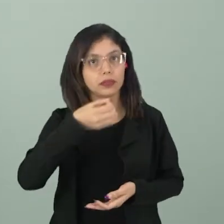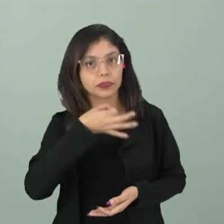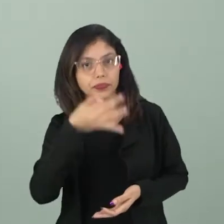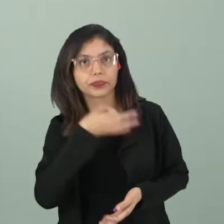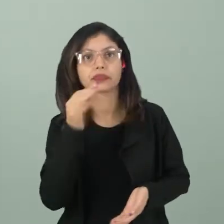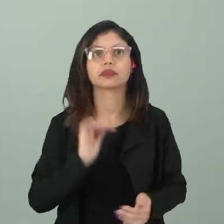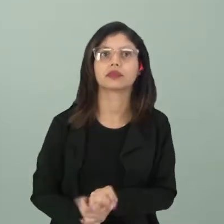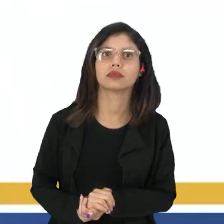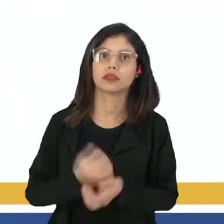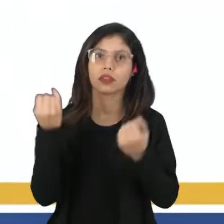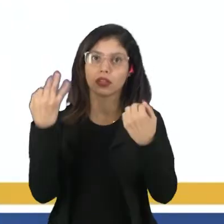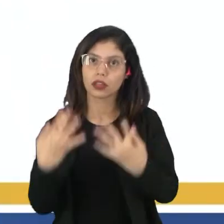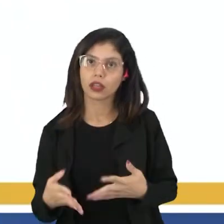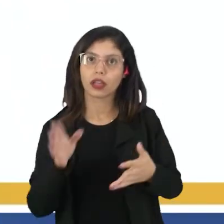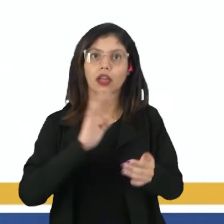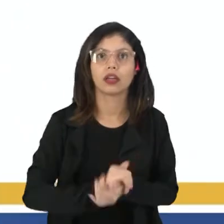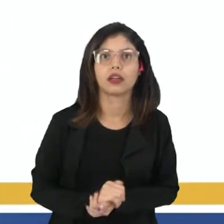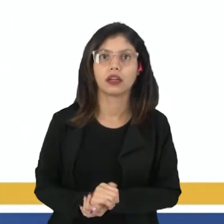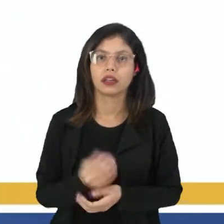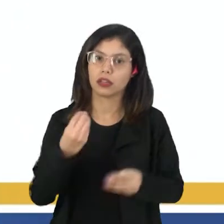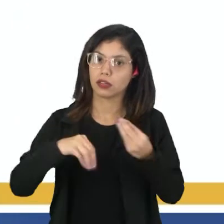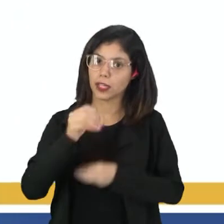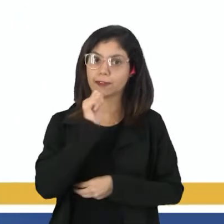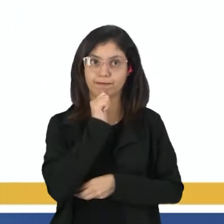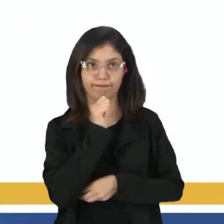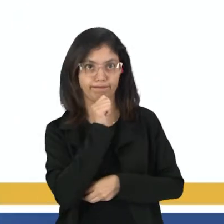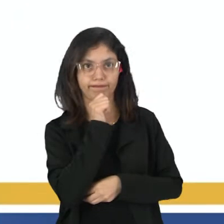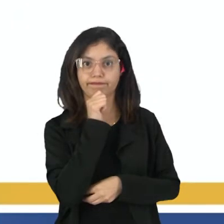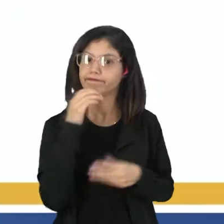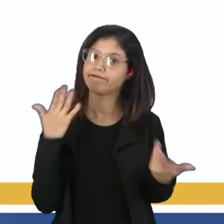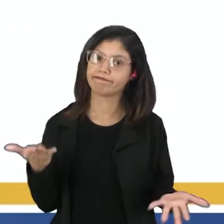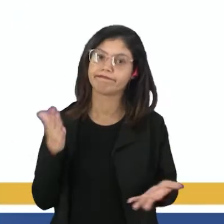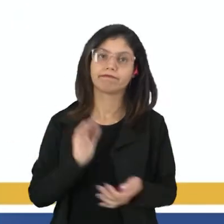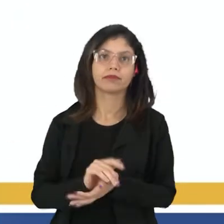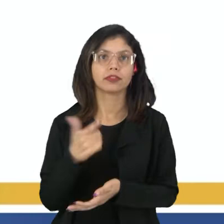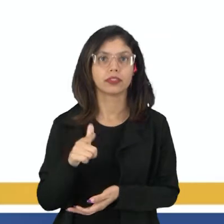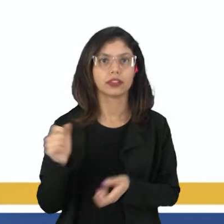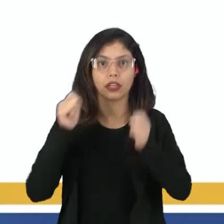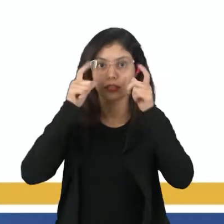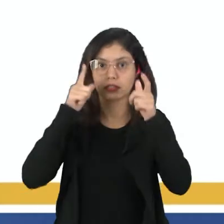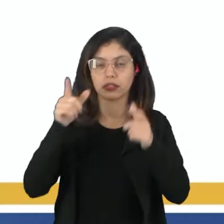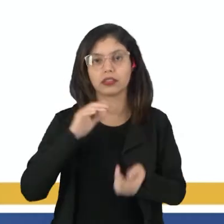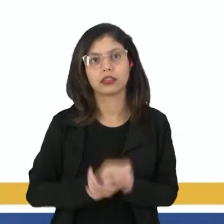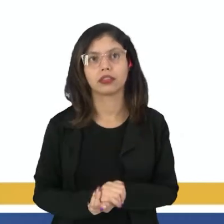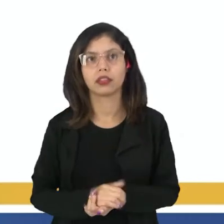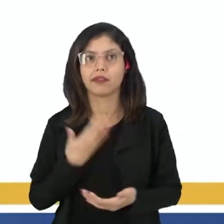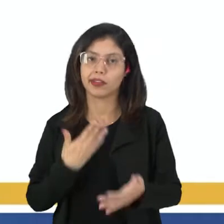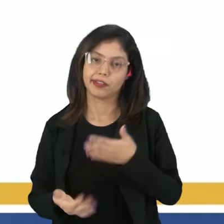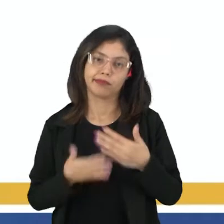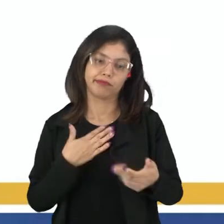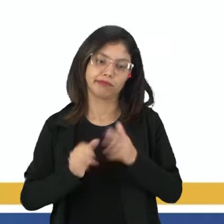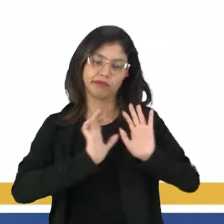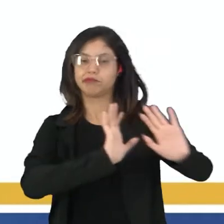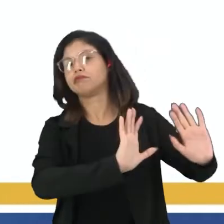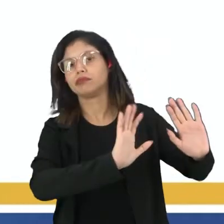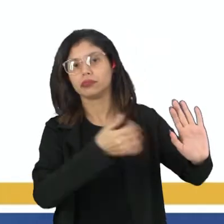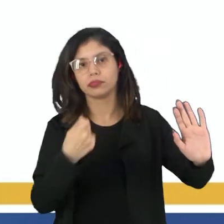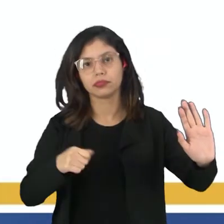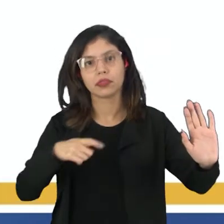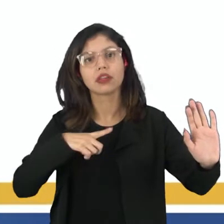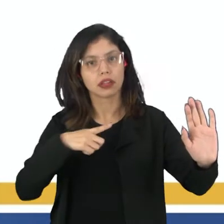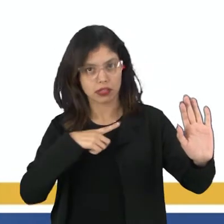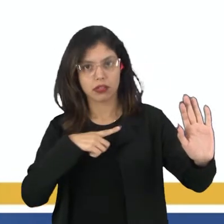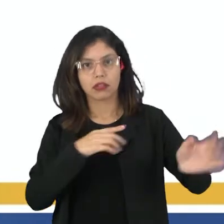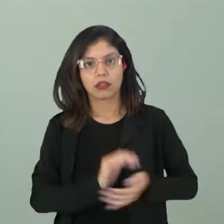fatos que exemplificam que a situação não foi resolvida e que nem recebeu a atenção devida que